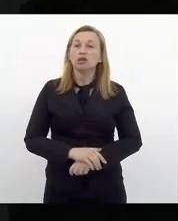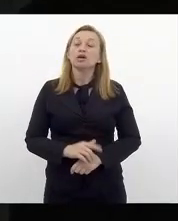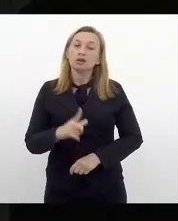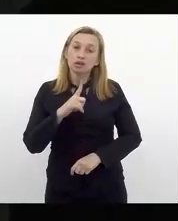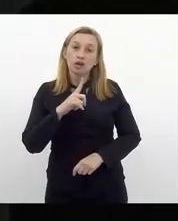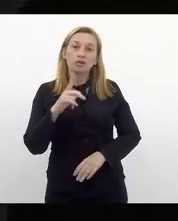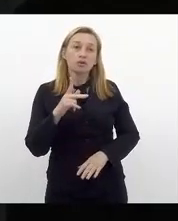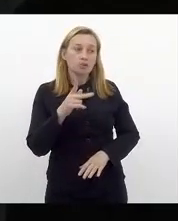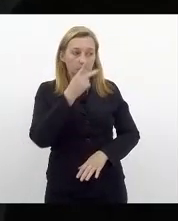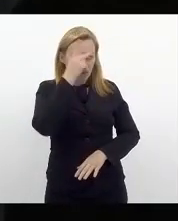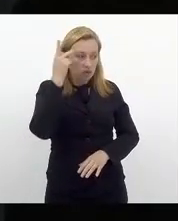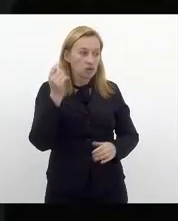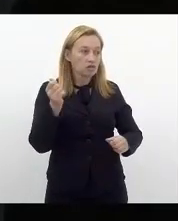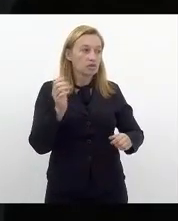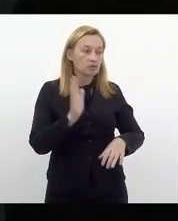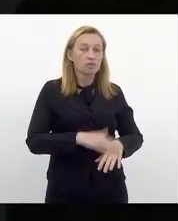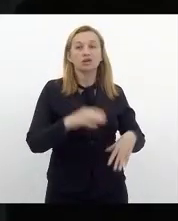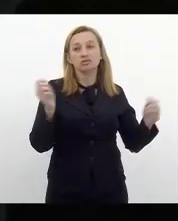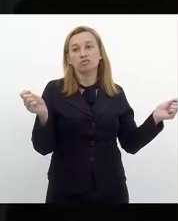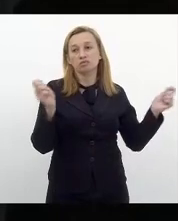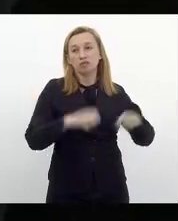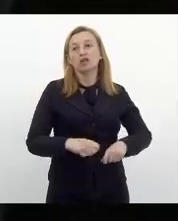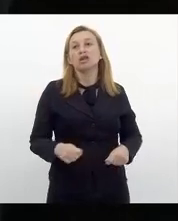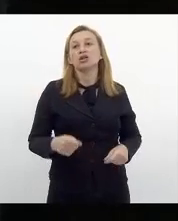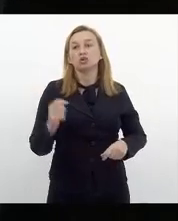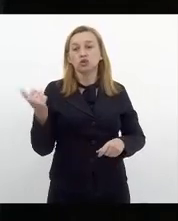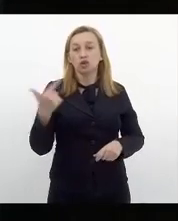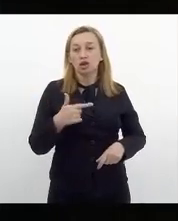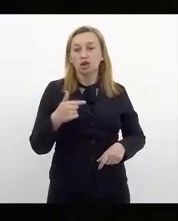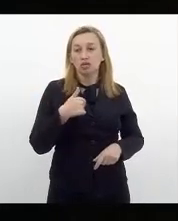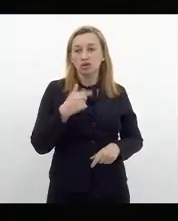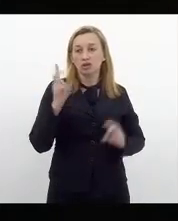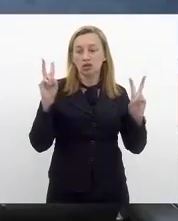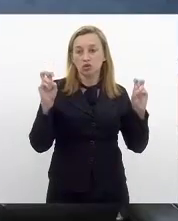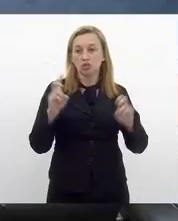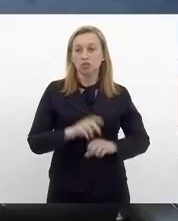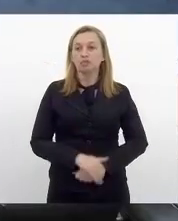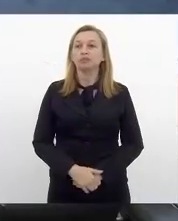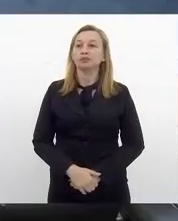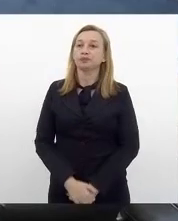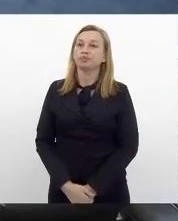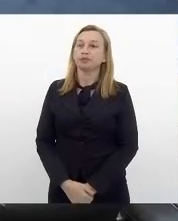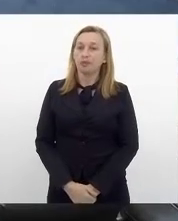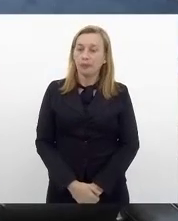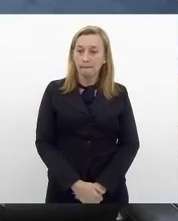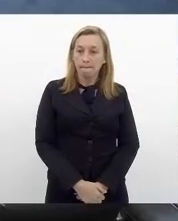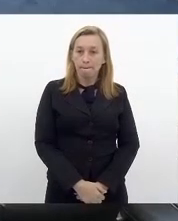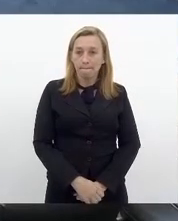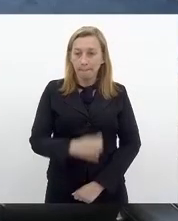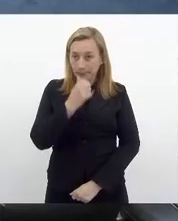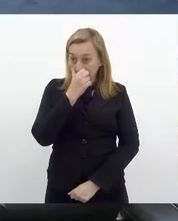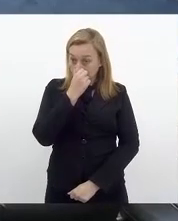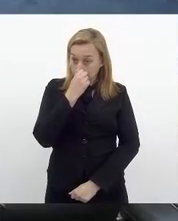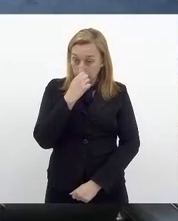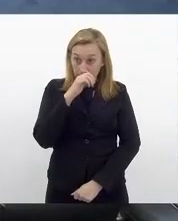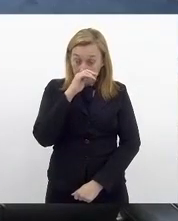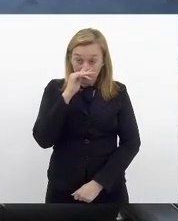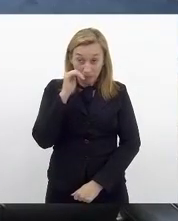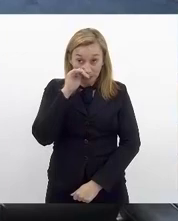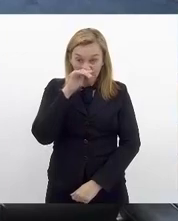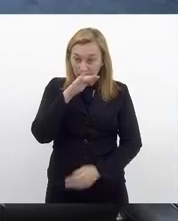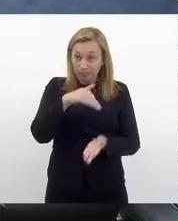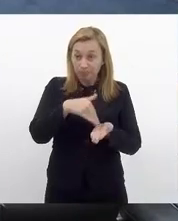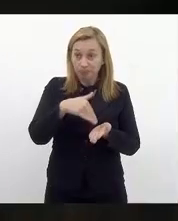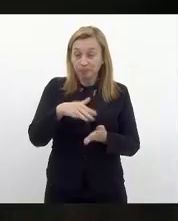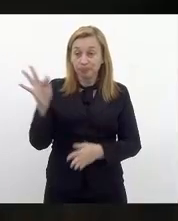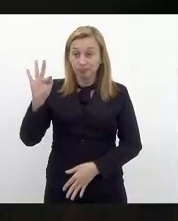pessoas que mais gabaritadas do que eu nessa relação a passar a palavra o secretário de Estado de